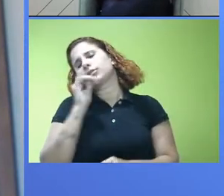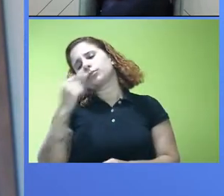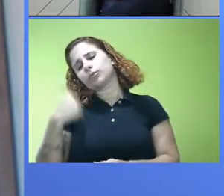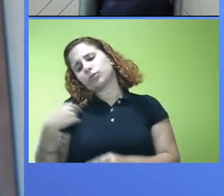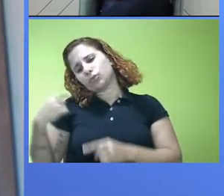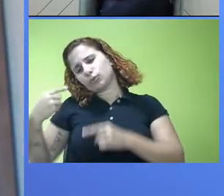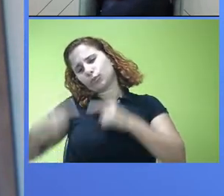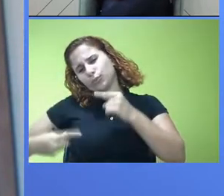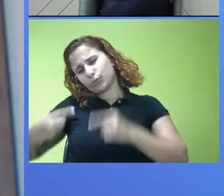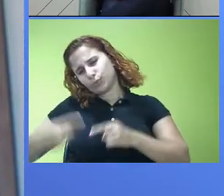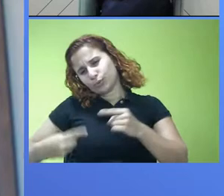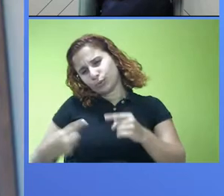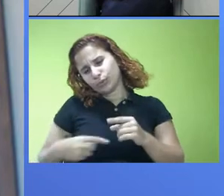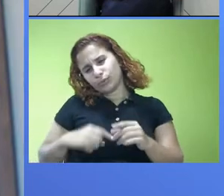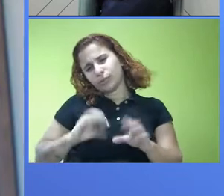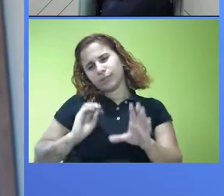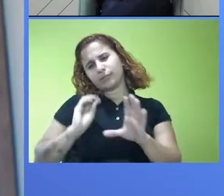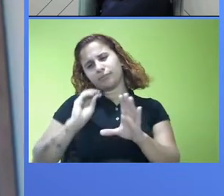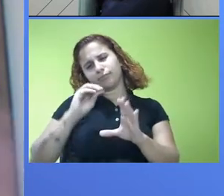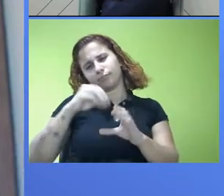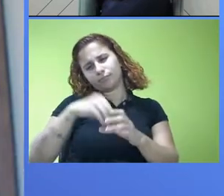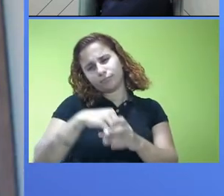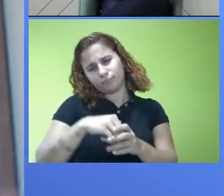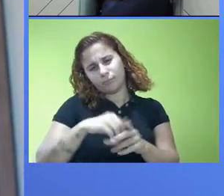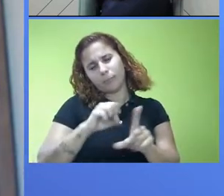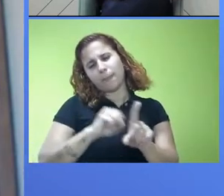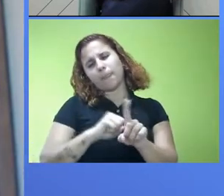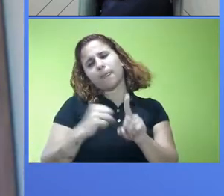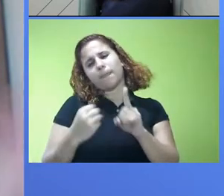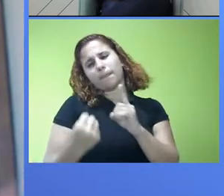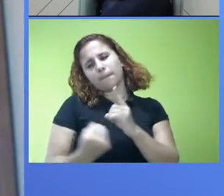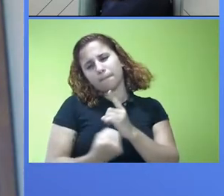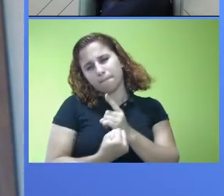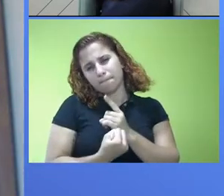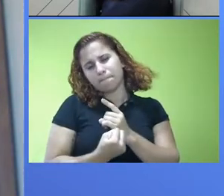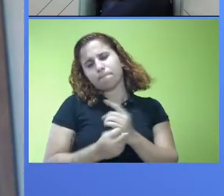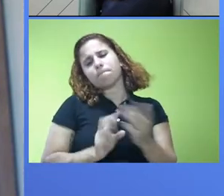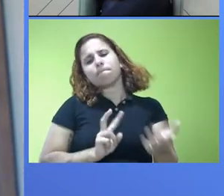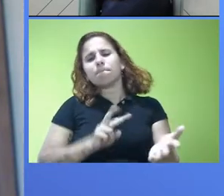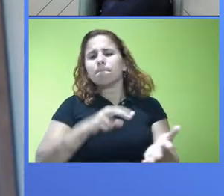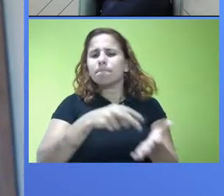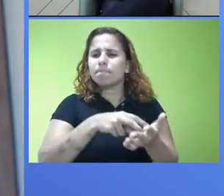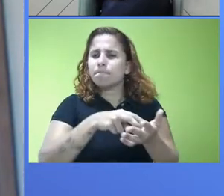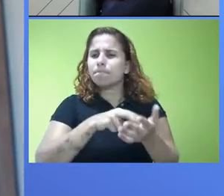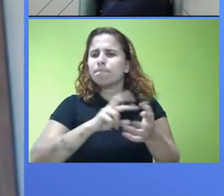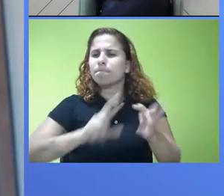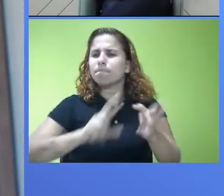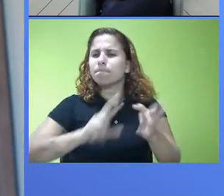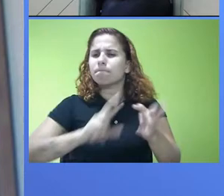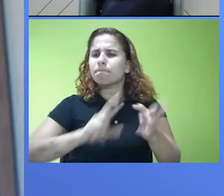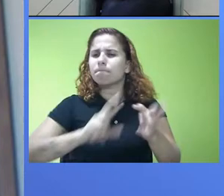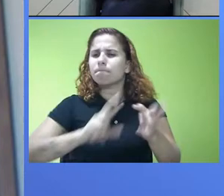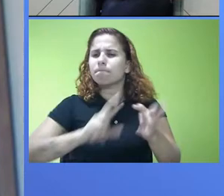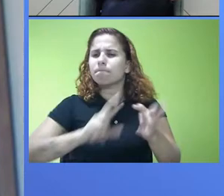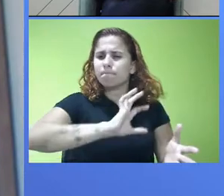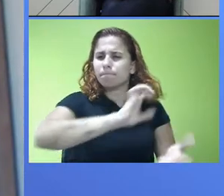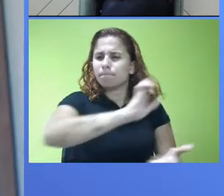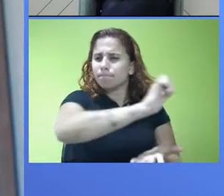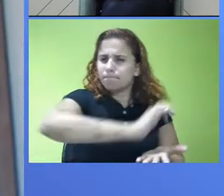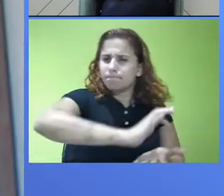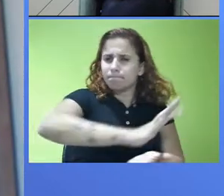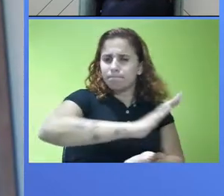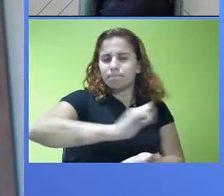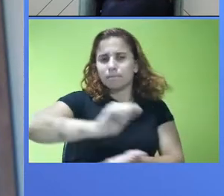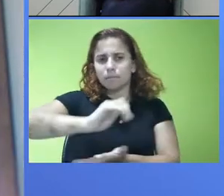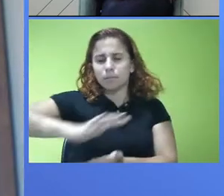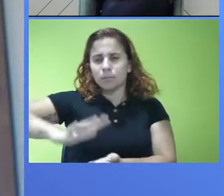seja na sociedade, na frente aí, né, na fração da sociedade que você esteja, seja no